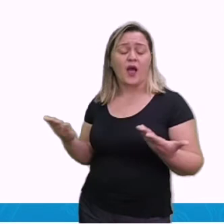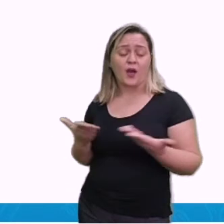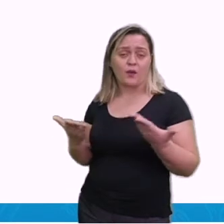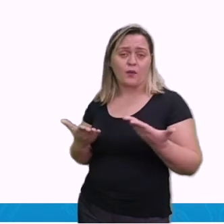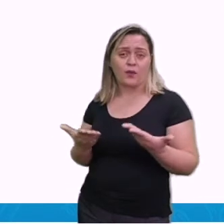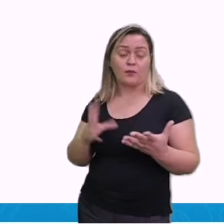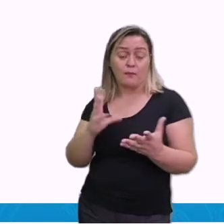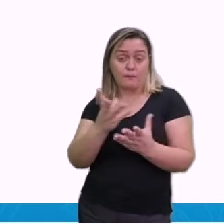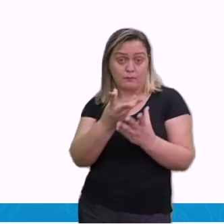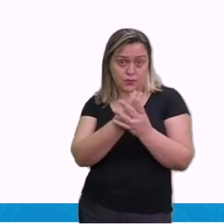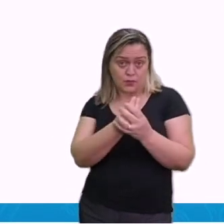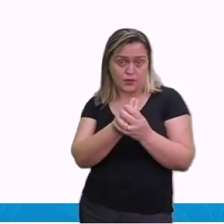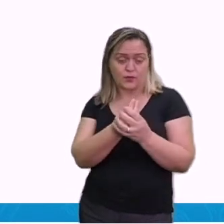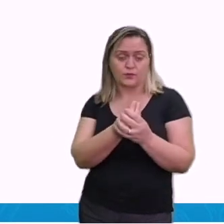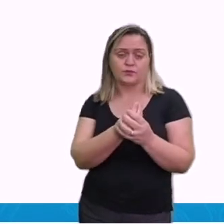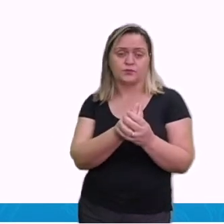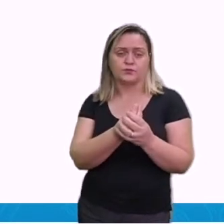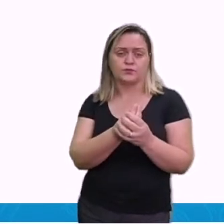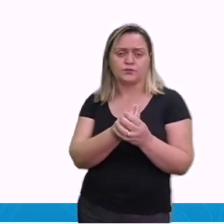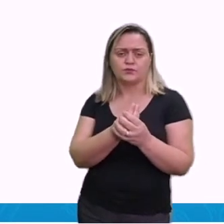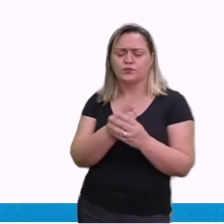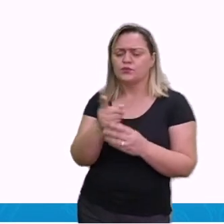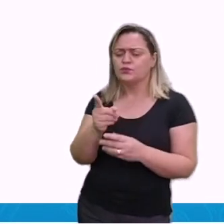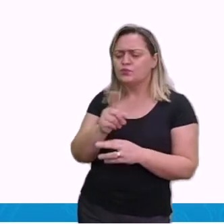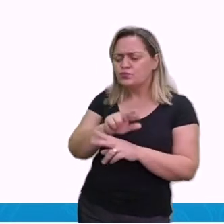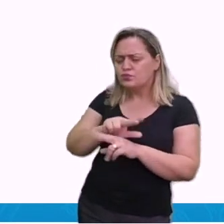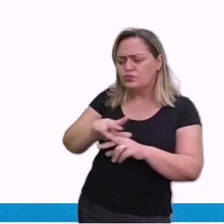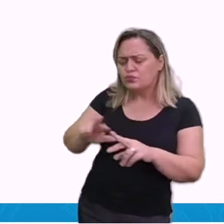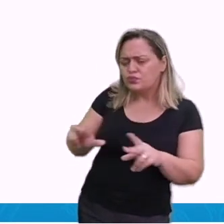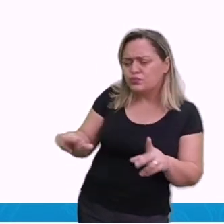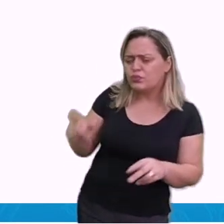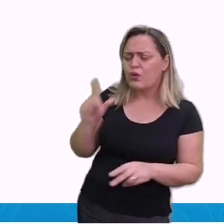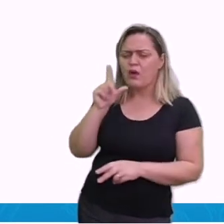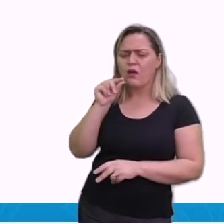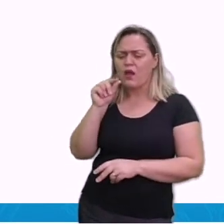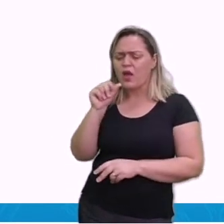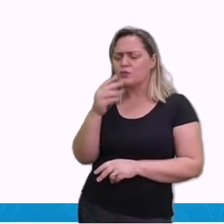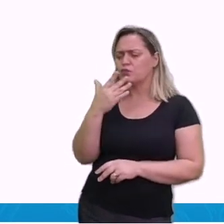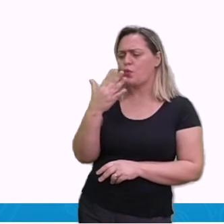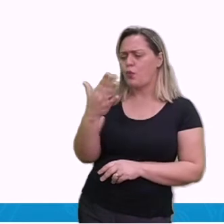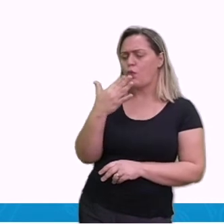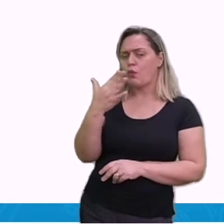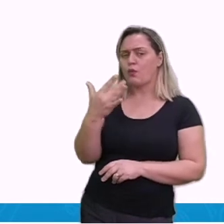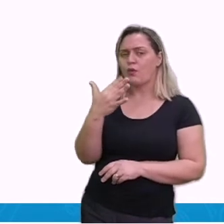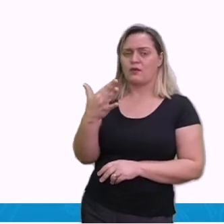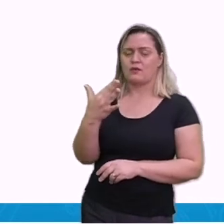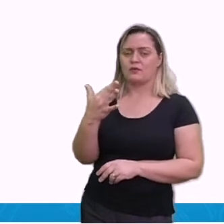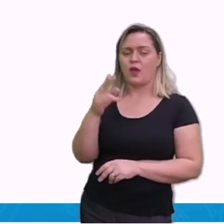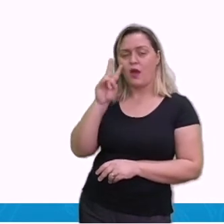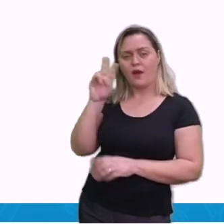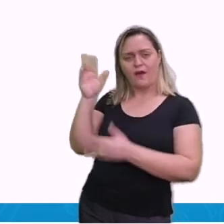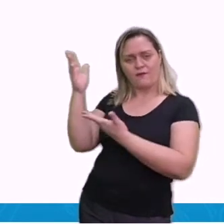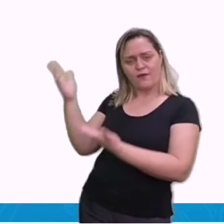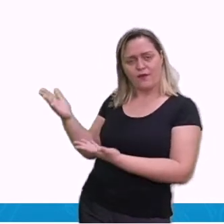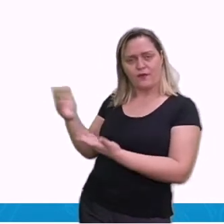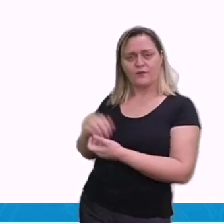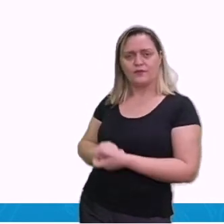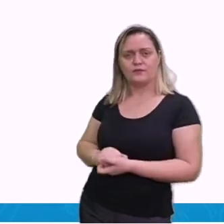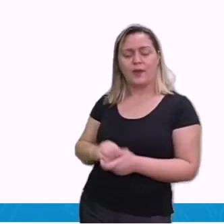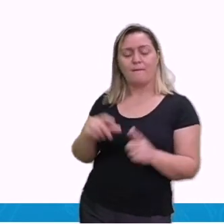frase? O lápis é vermelho. Então, eu estou falando daquele objeto que eu estou vendo. Então, eu disse,